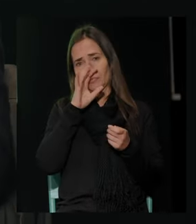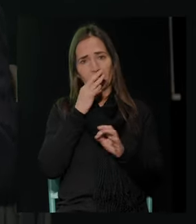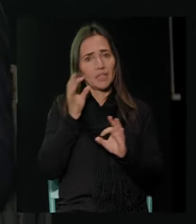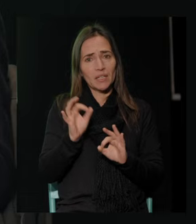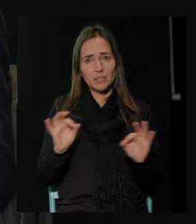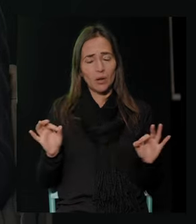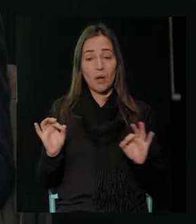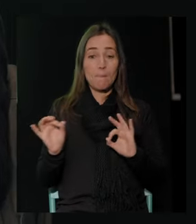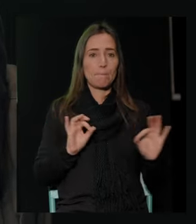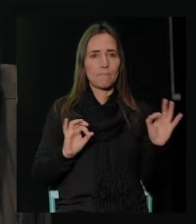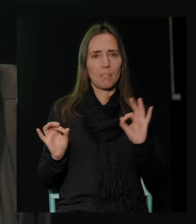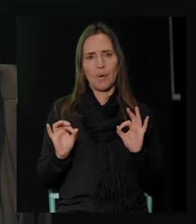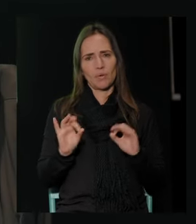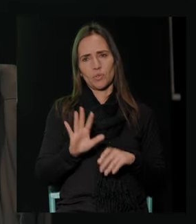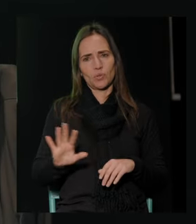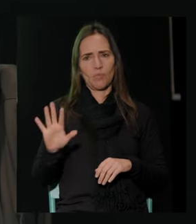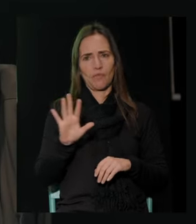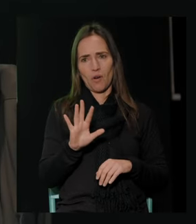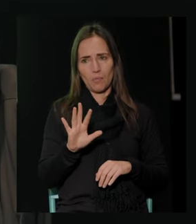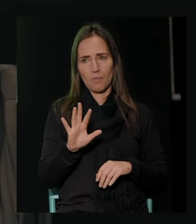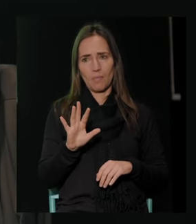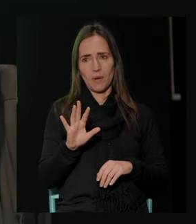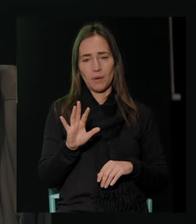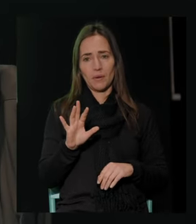Eles preparam-se de uma forma